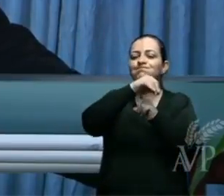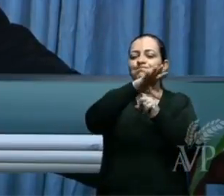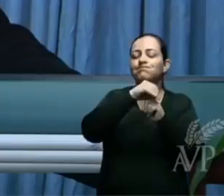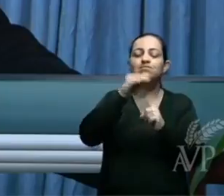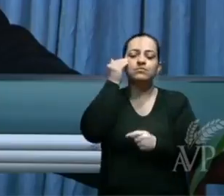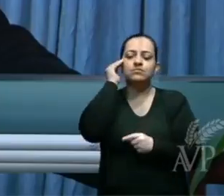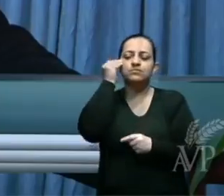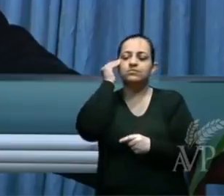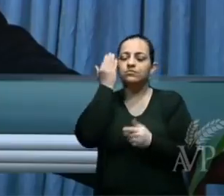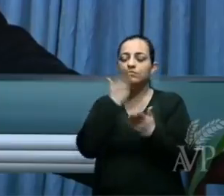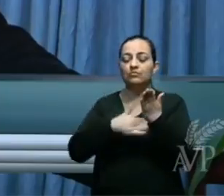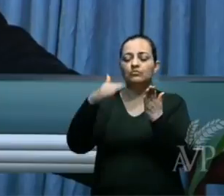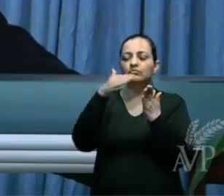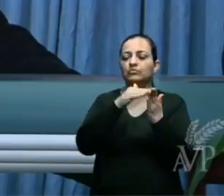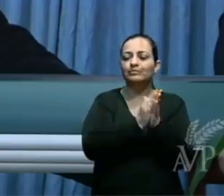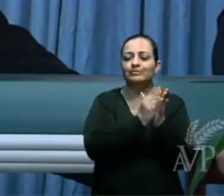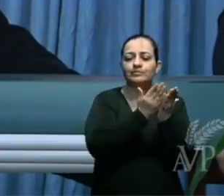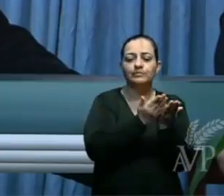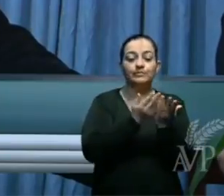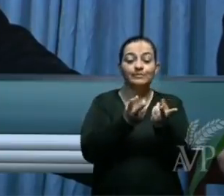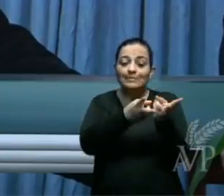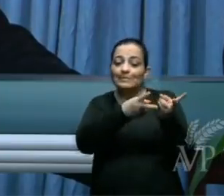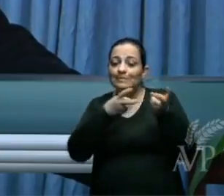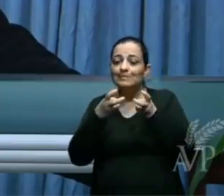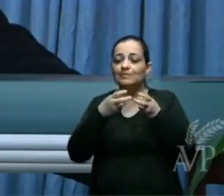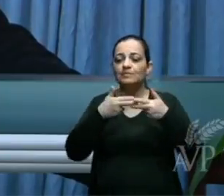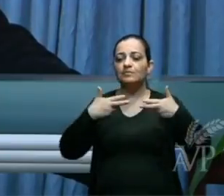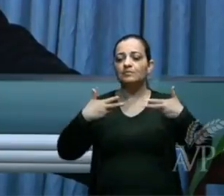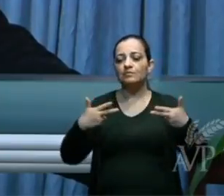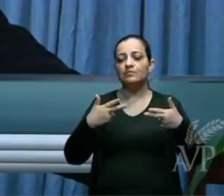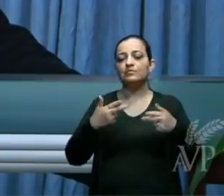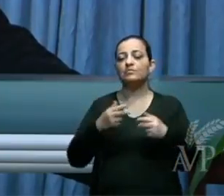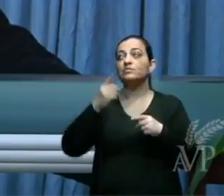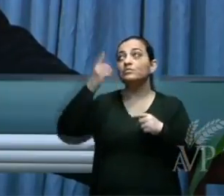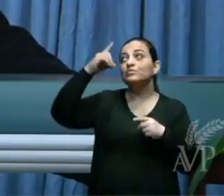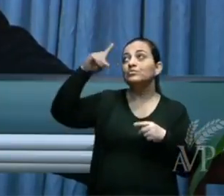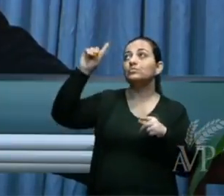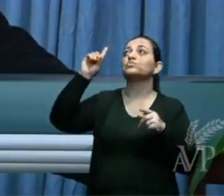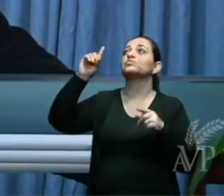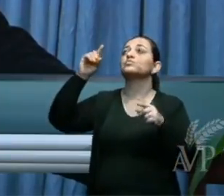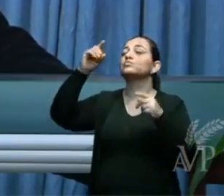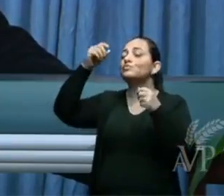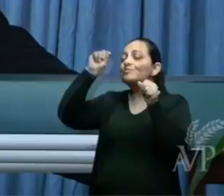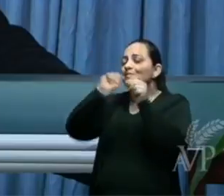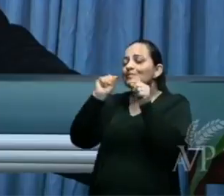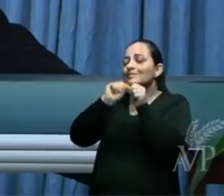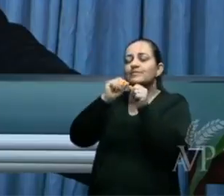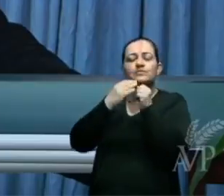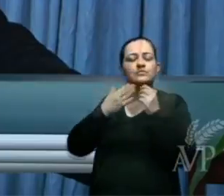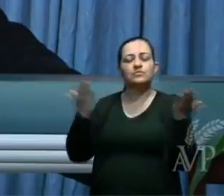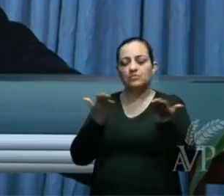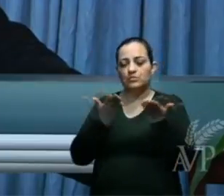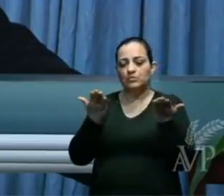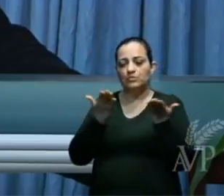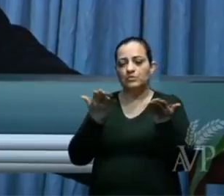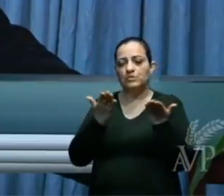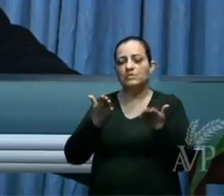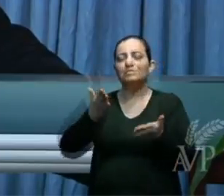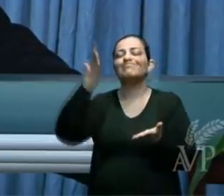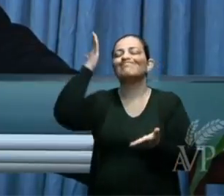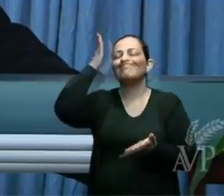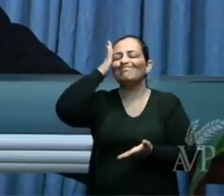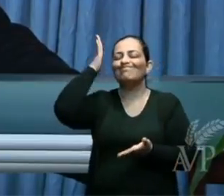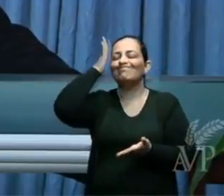compreender as escrituras para ver as coisas que o senhor tem feito nesse tempo eu sei